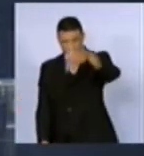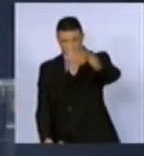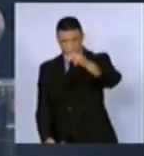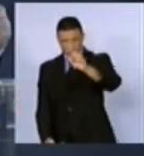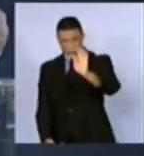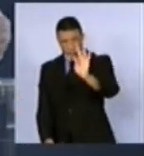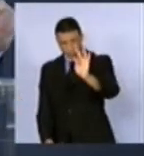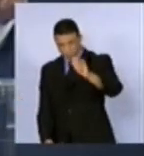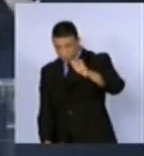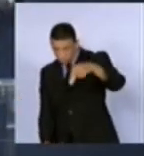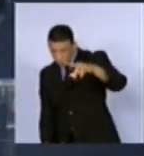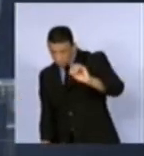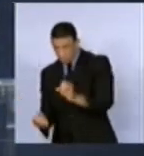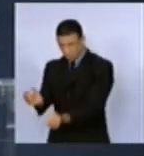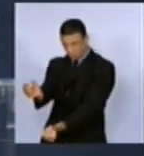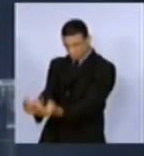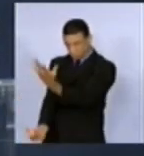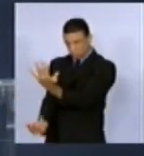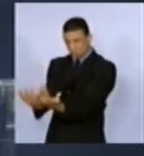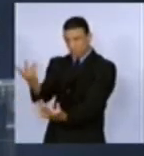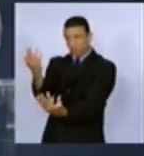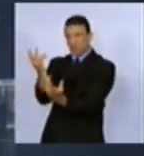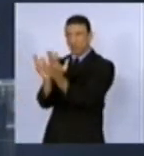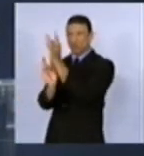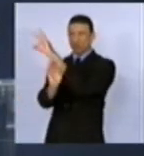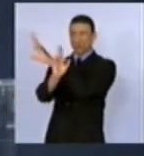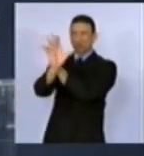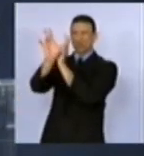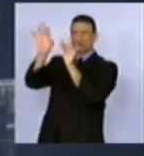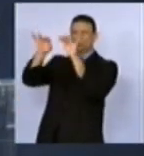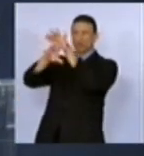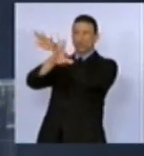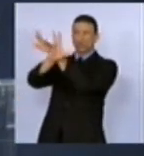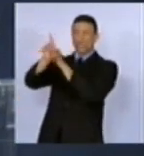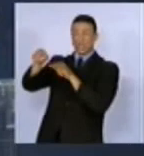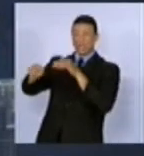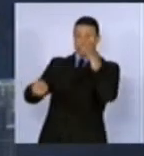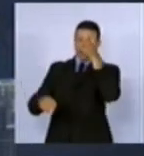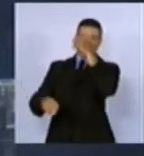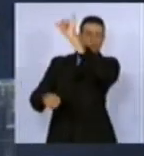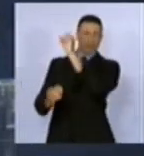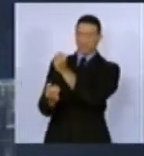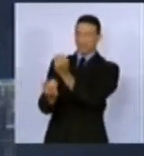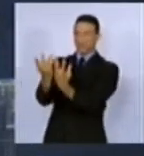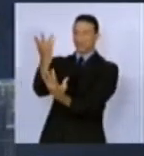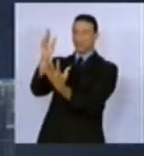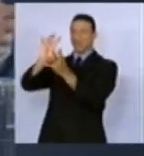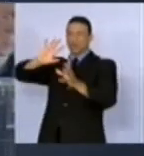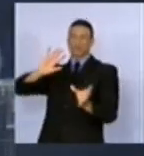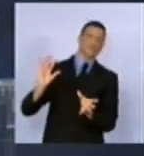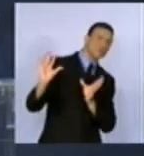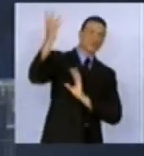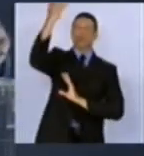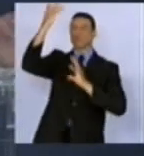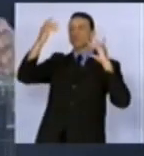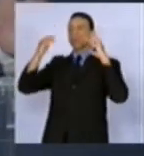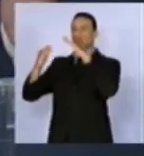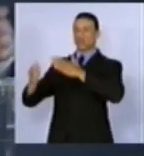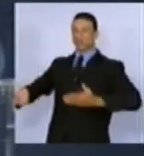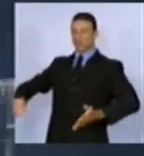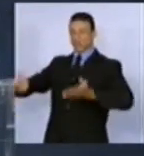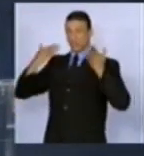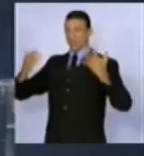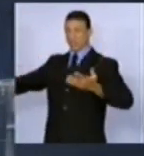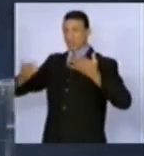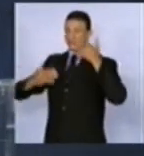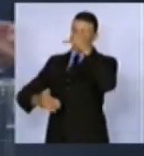de metano e isso se contabiliza é muito bom para evitar a mudança de clima EA Prefeitura de São